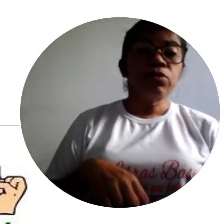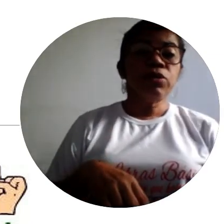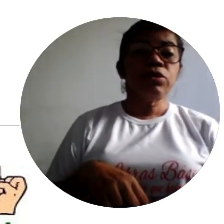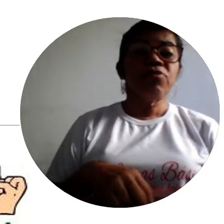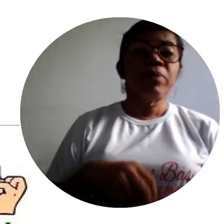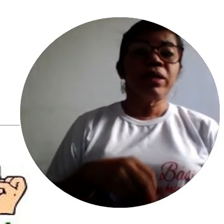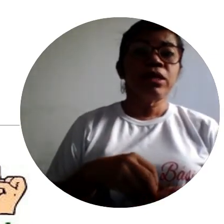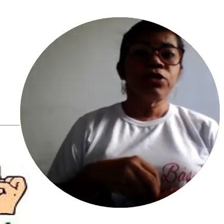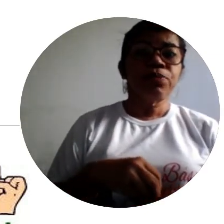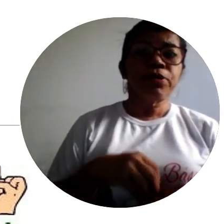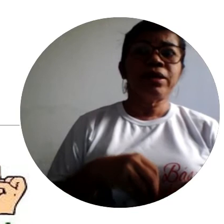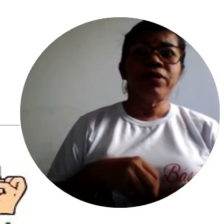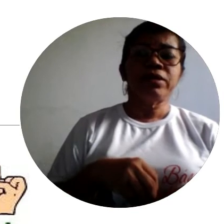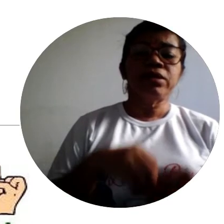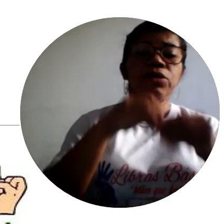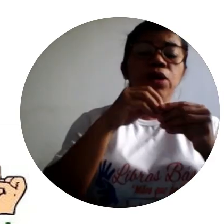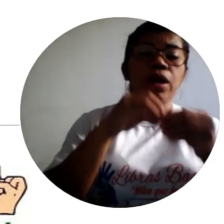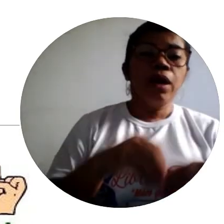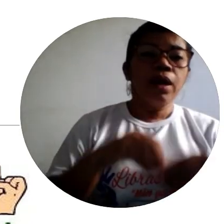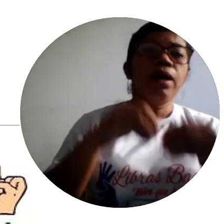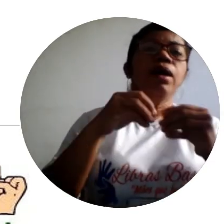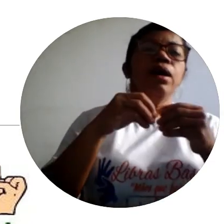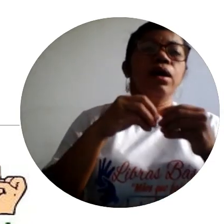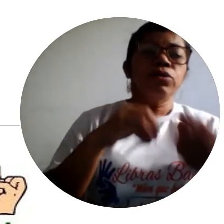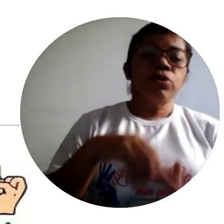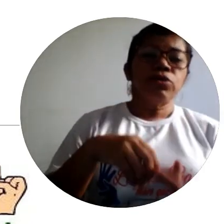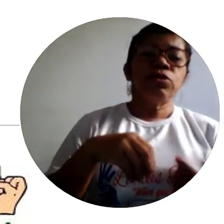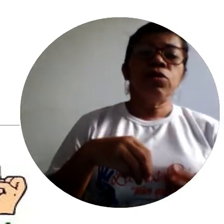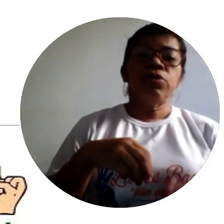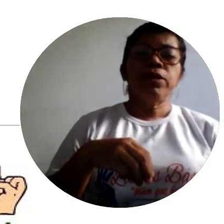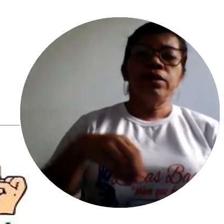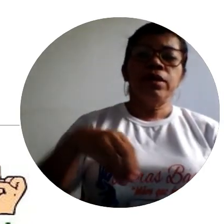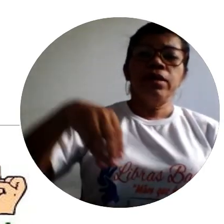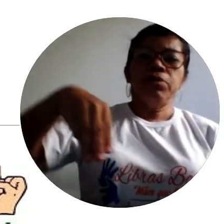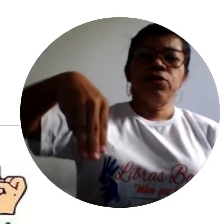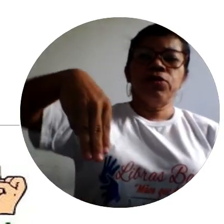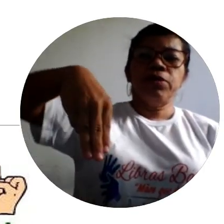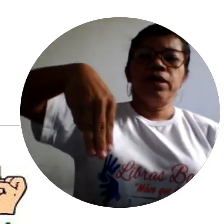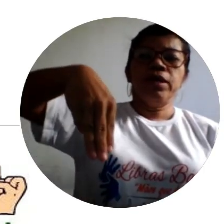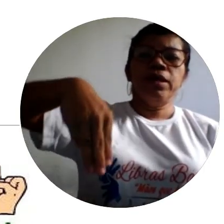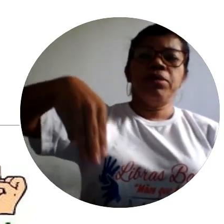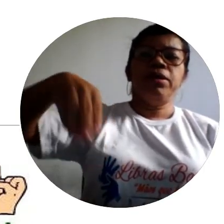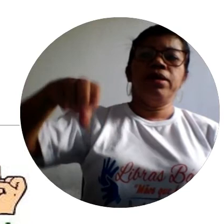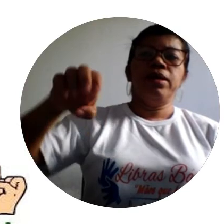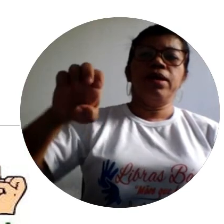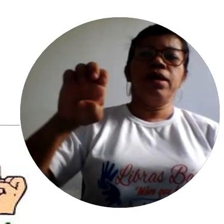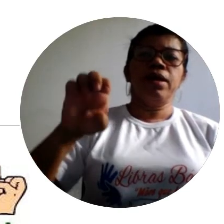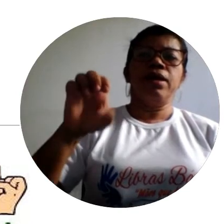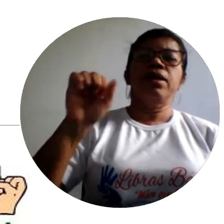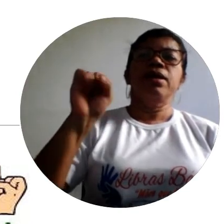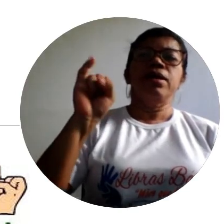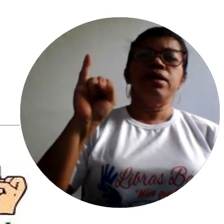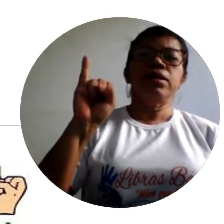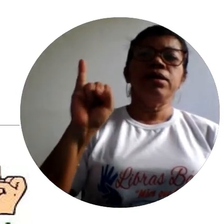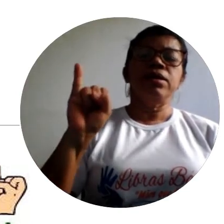com o nosso alfabeto, a gente pode estar fazendo é o nosso nome, né? Meu nome. M,